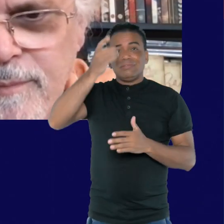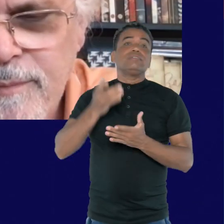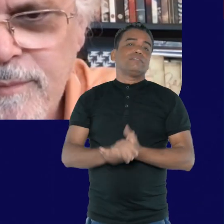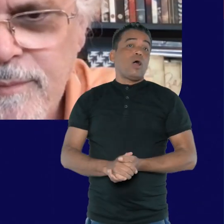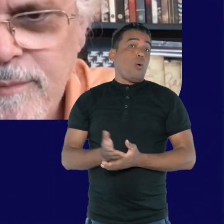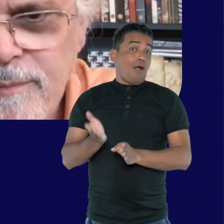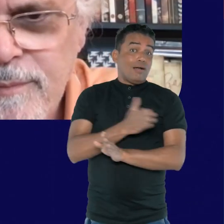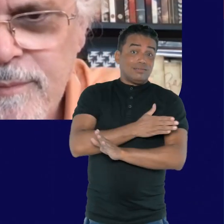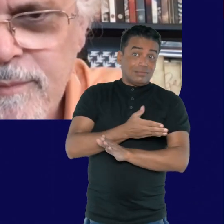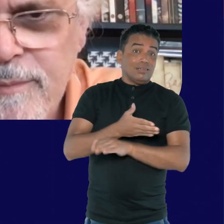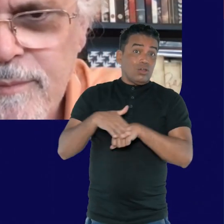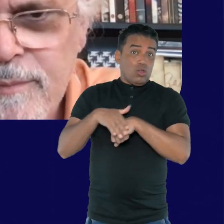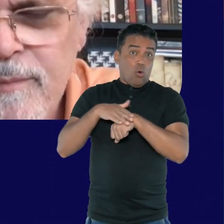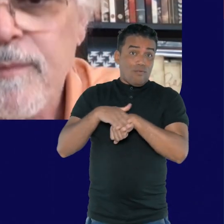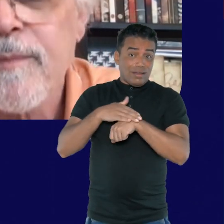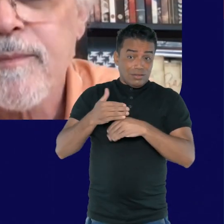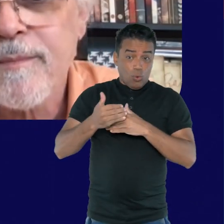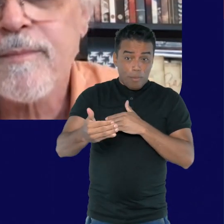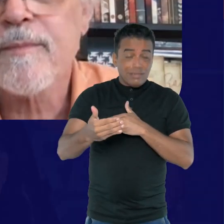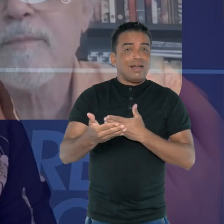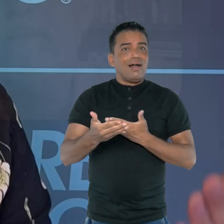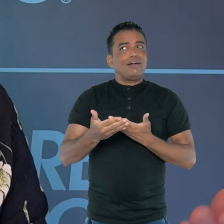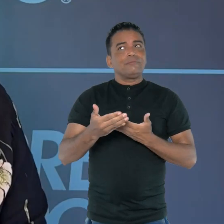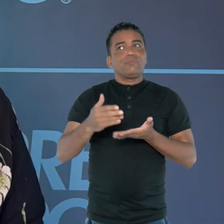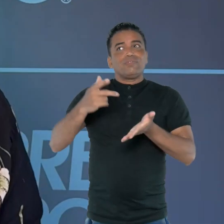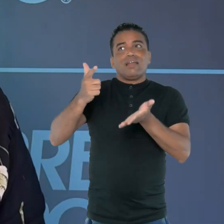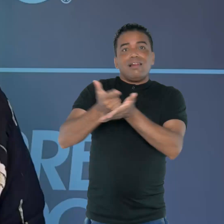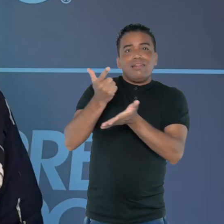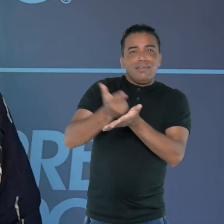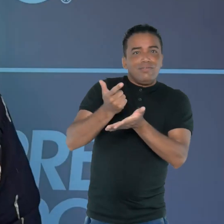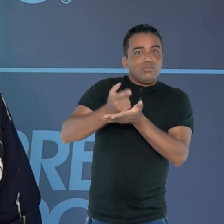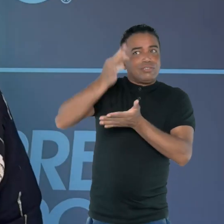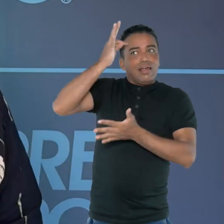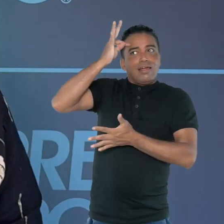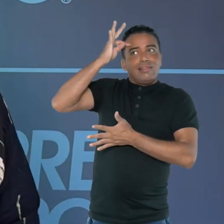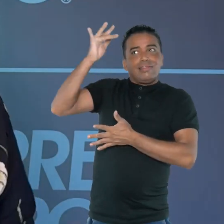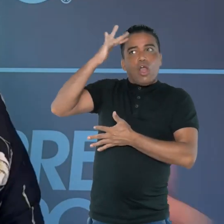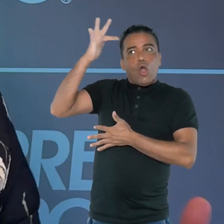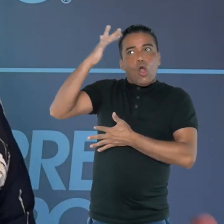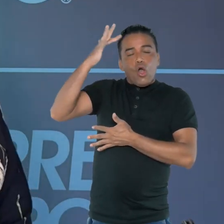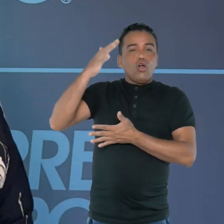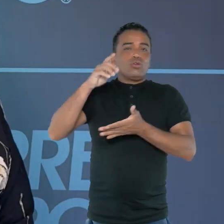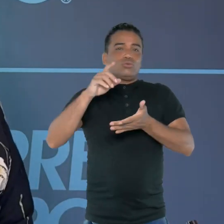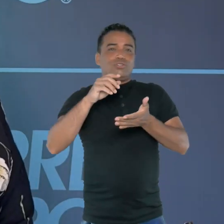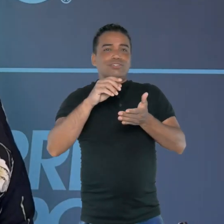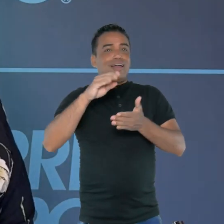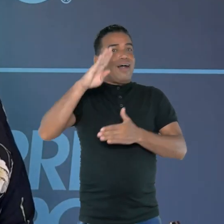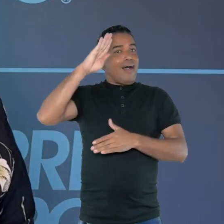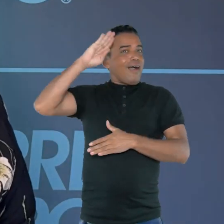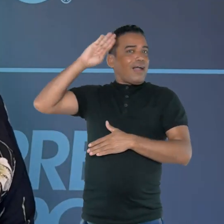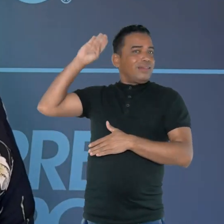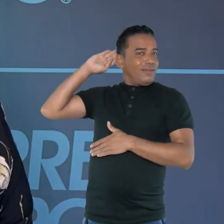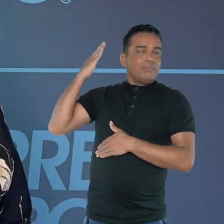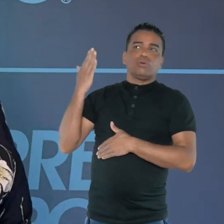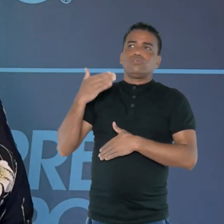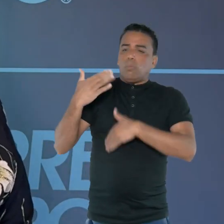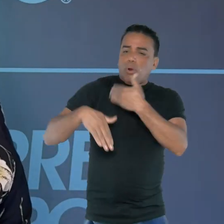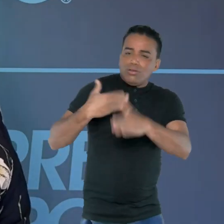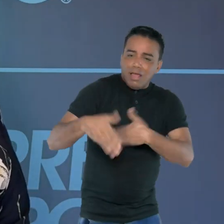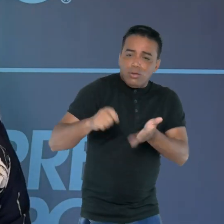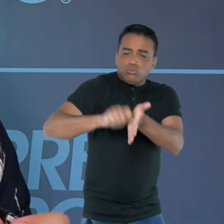gente começar a conversa, né? Os livros teóricos, os livros acadêmicos. Como que é o seu processo de escrita?